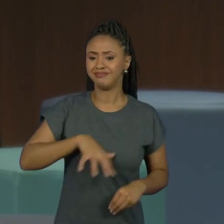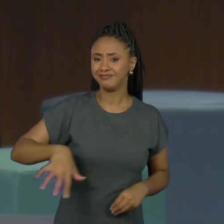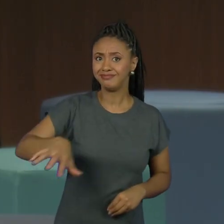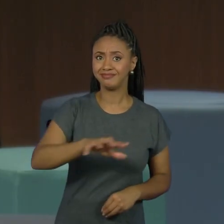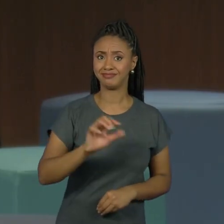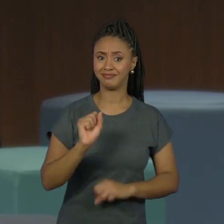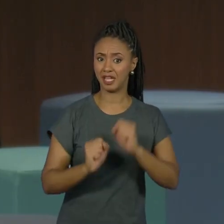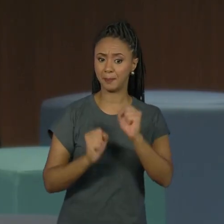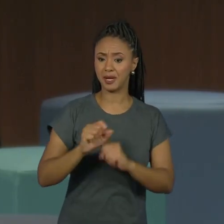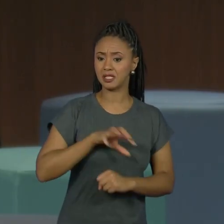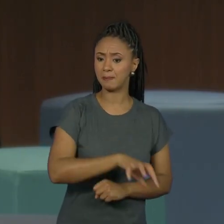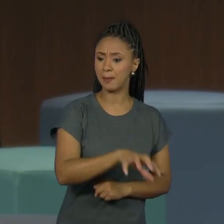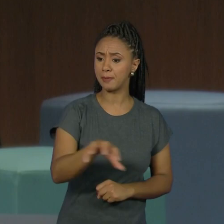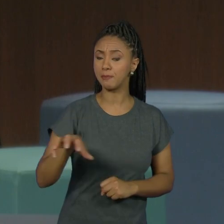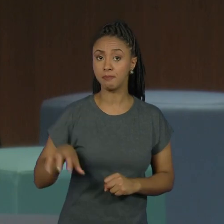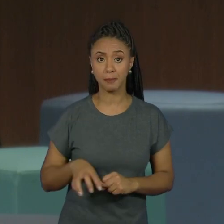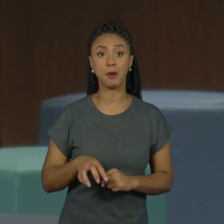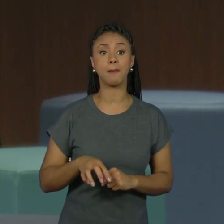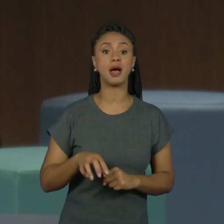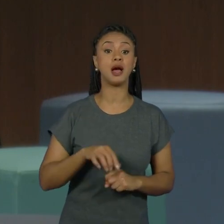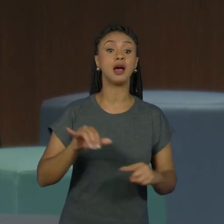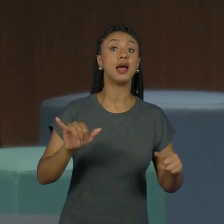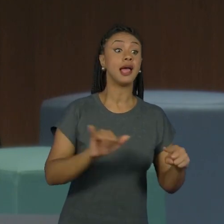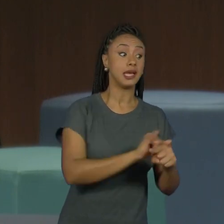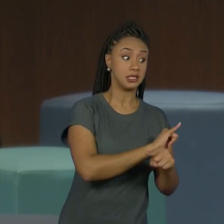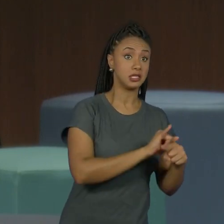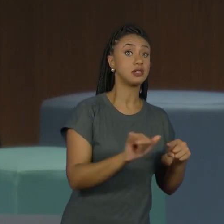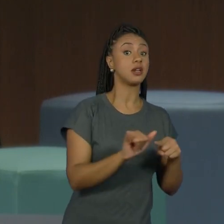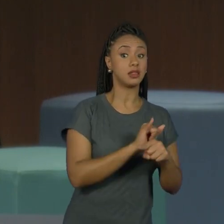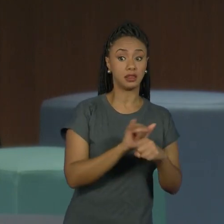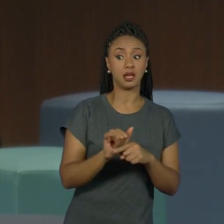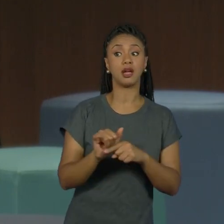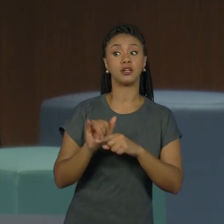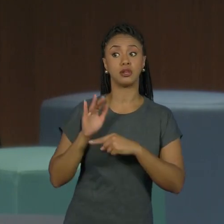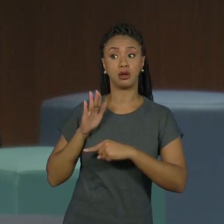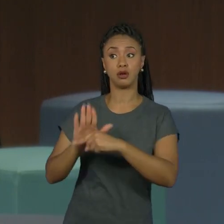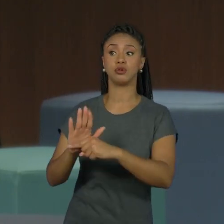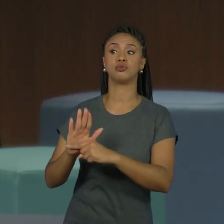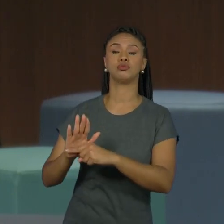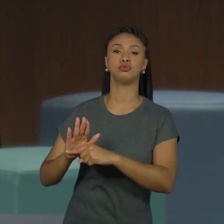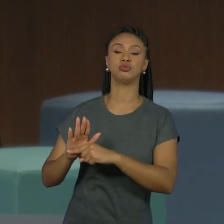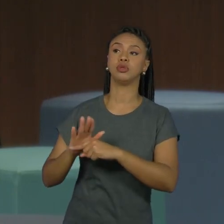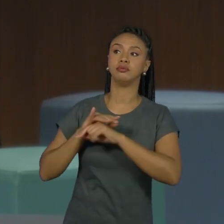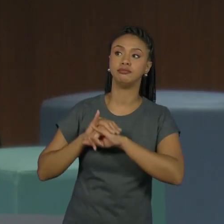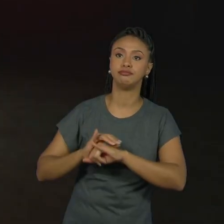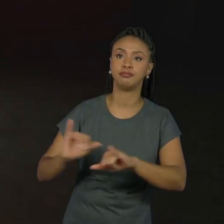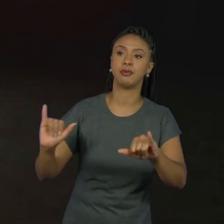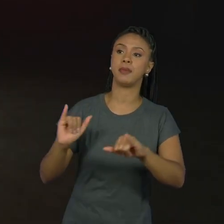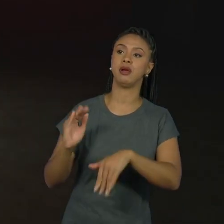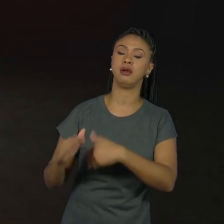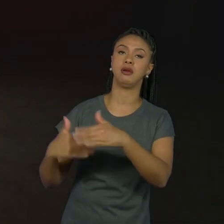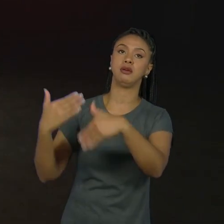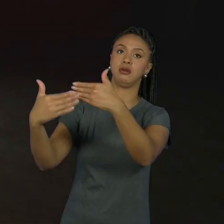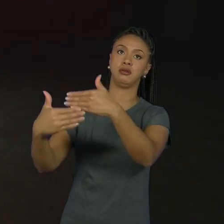e ela trata, então, de questões estratégicas, de desenvolvimento e de operação.